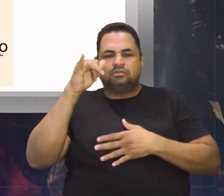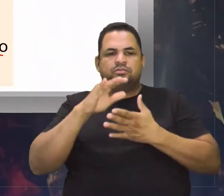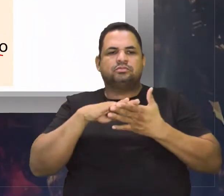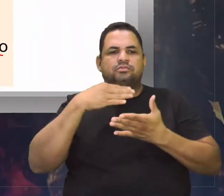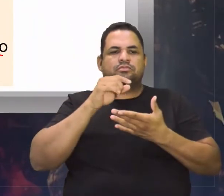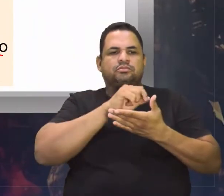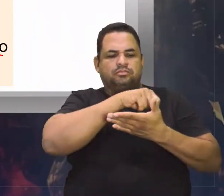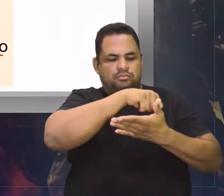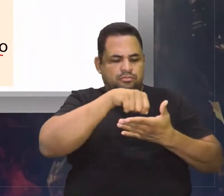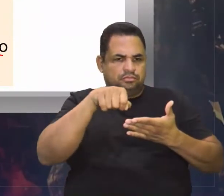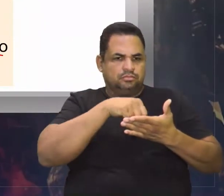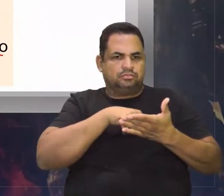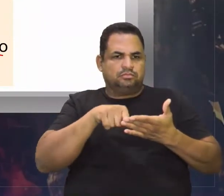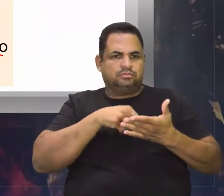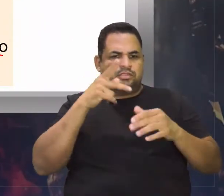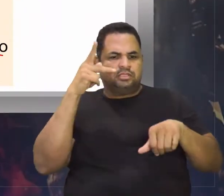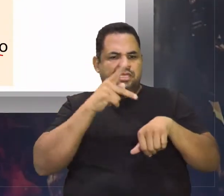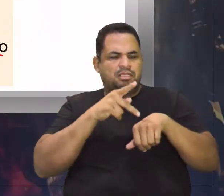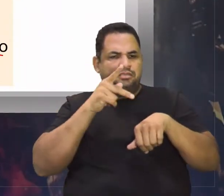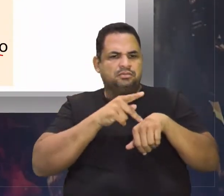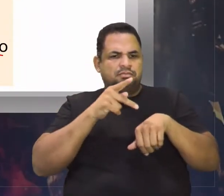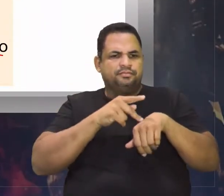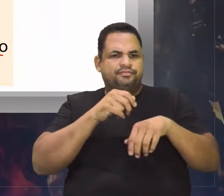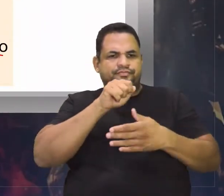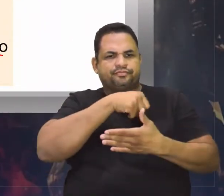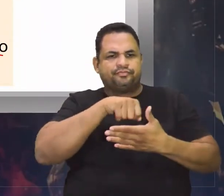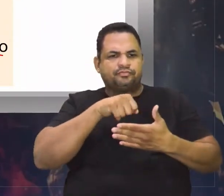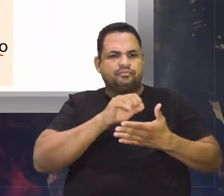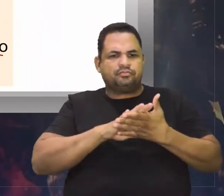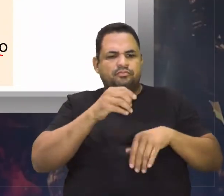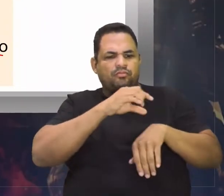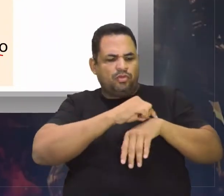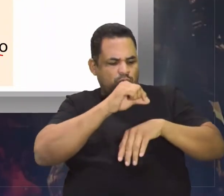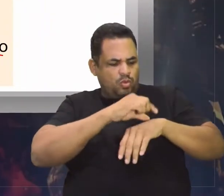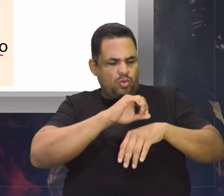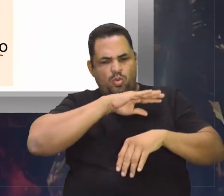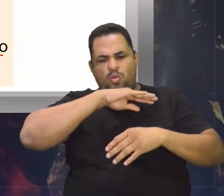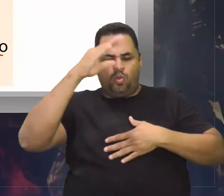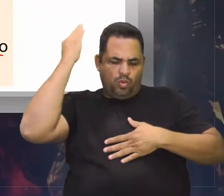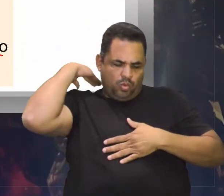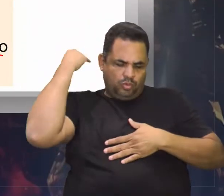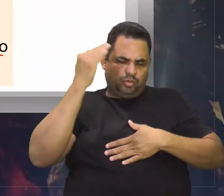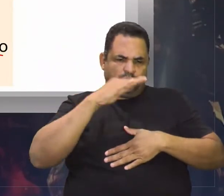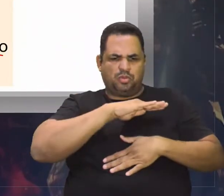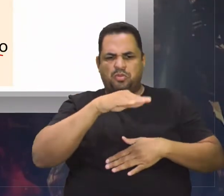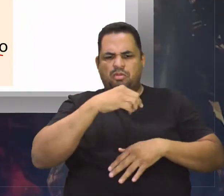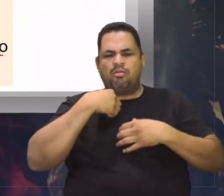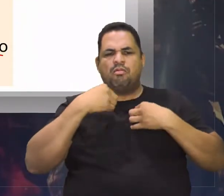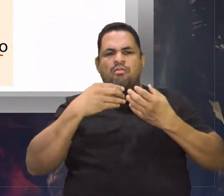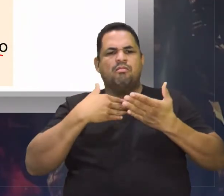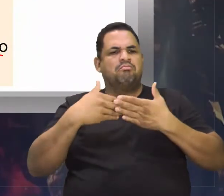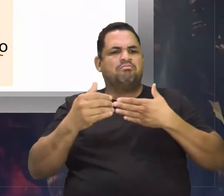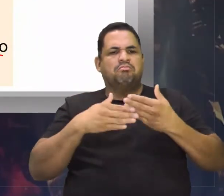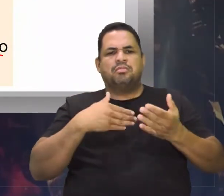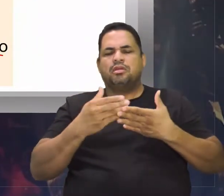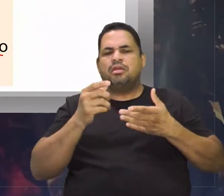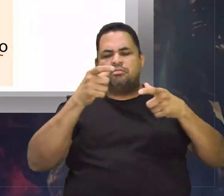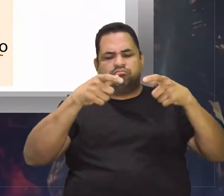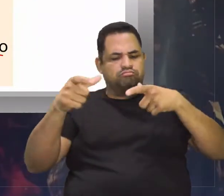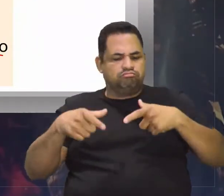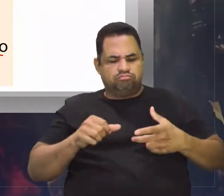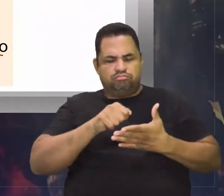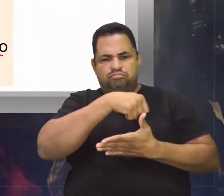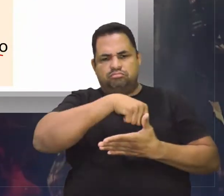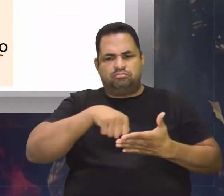pergaminho, escrito em pedra, escrito em couro de camelo, escrito aonde fosse possível escrever, se escrevia naquele tempo.